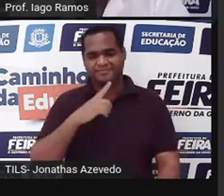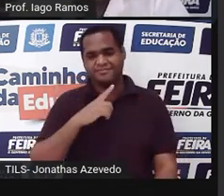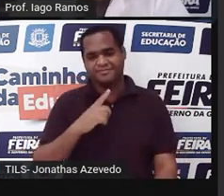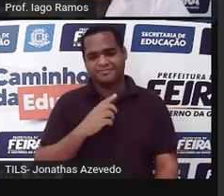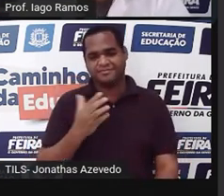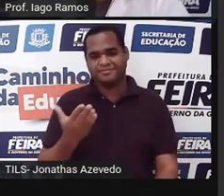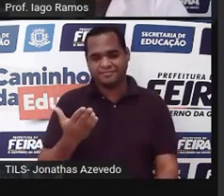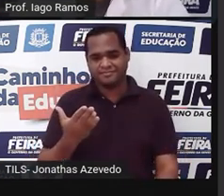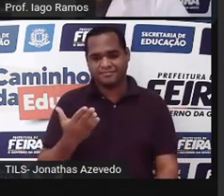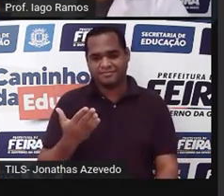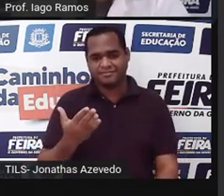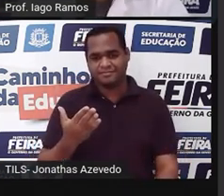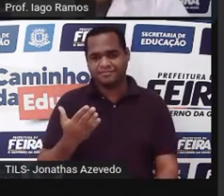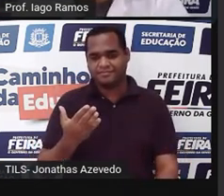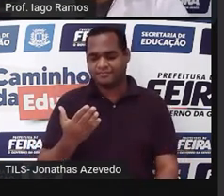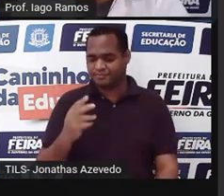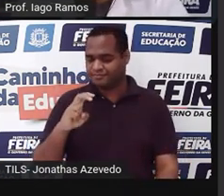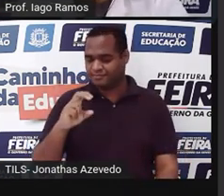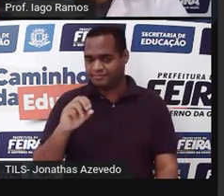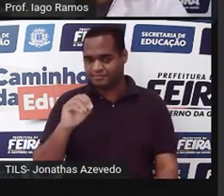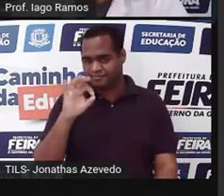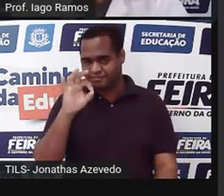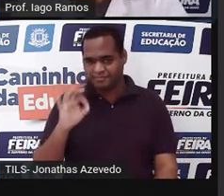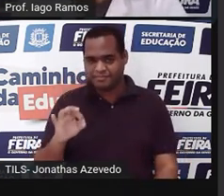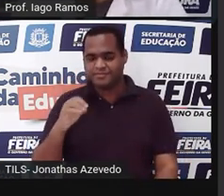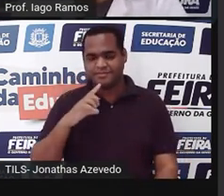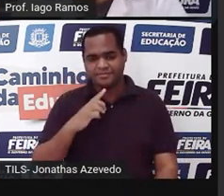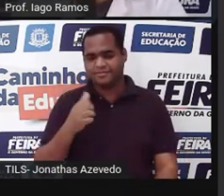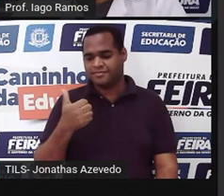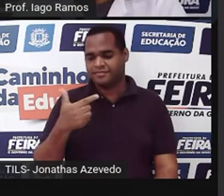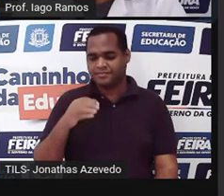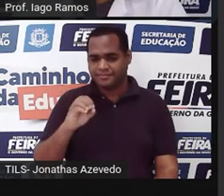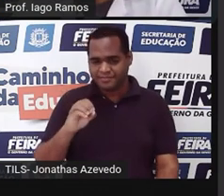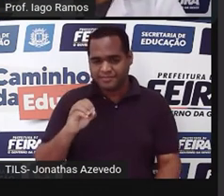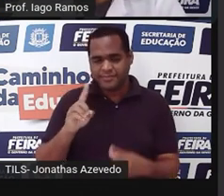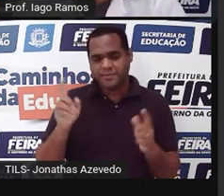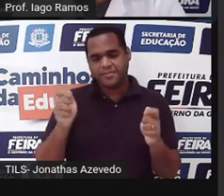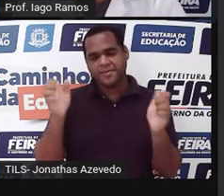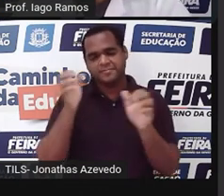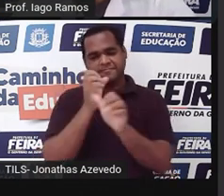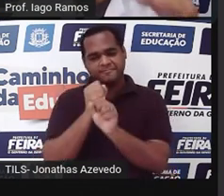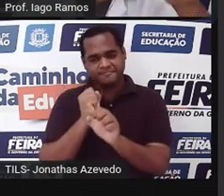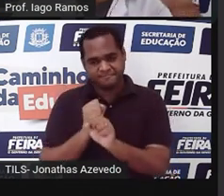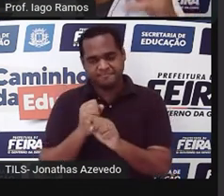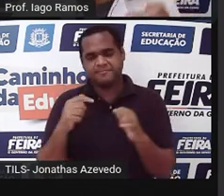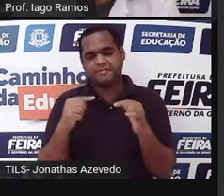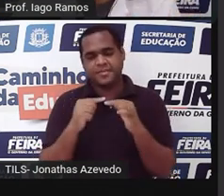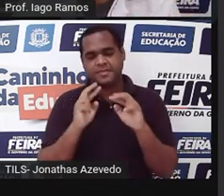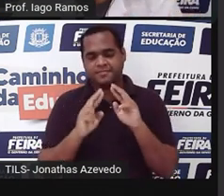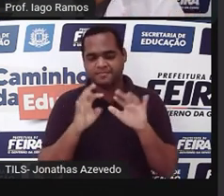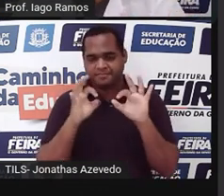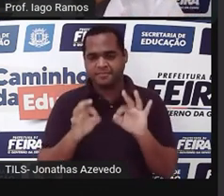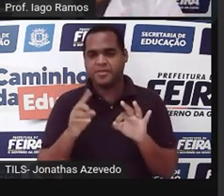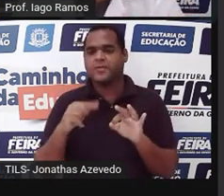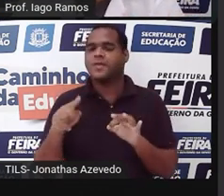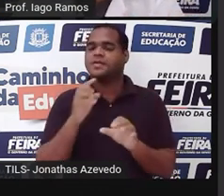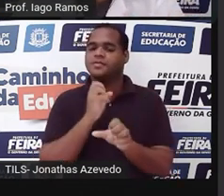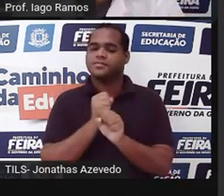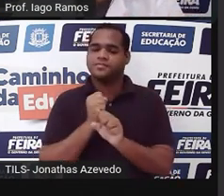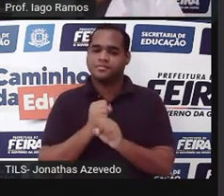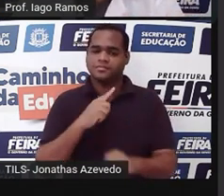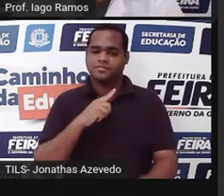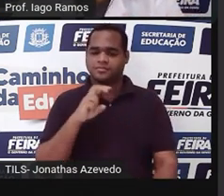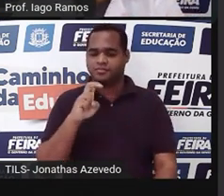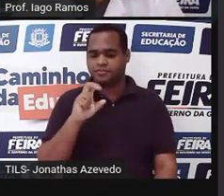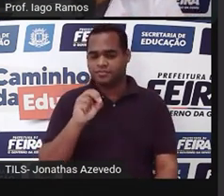então cinquenta por cento de 120 e a gente pode calcular né da forma como a gente já vem calculando